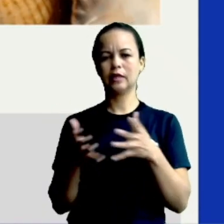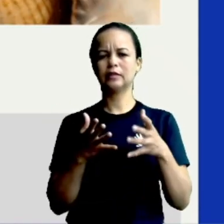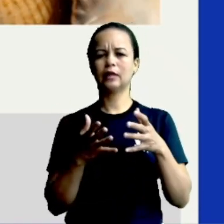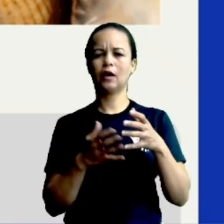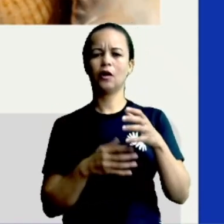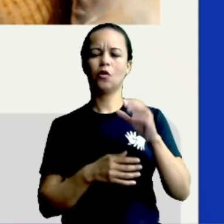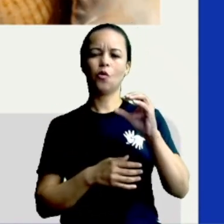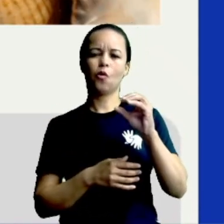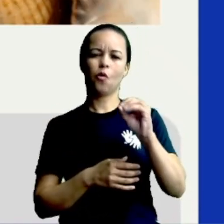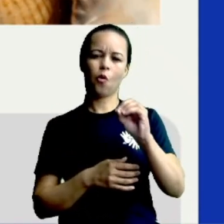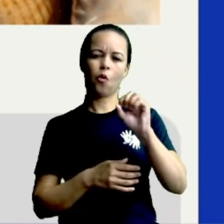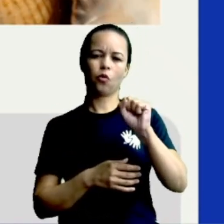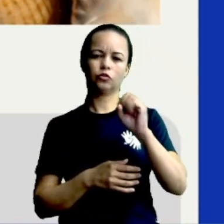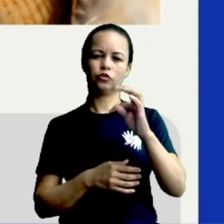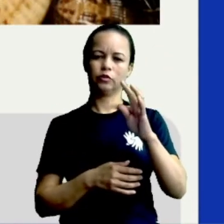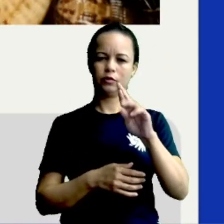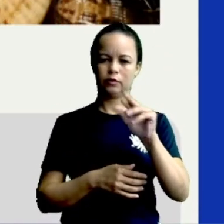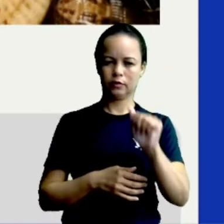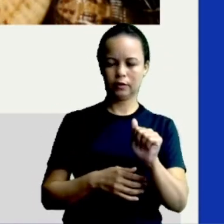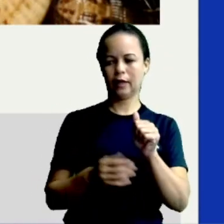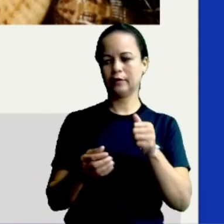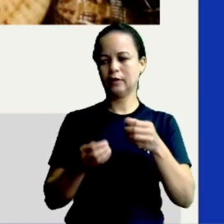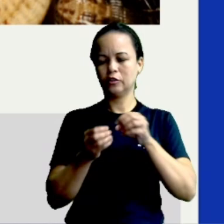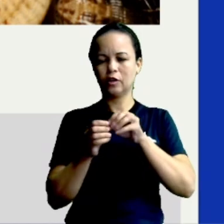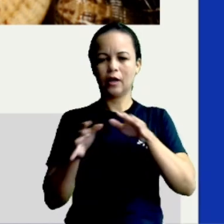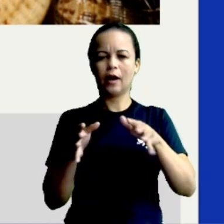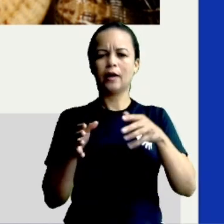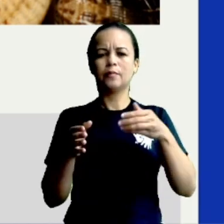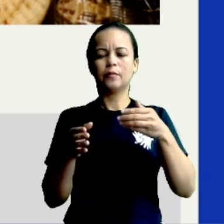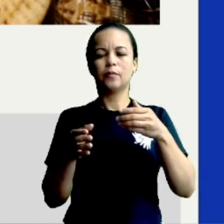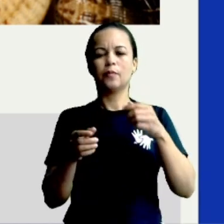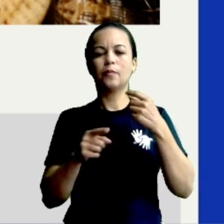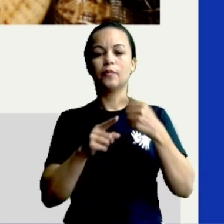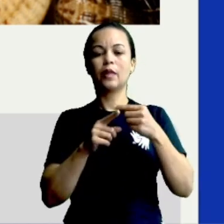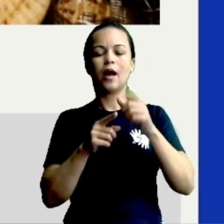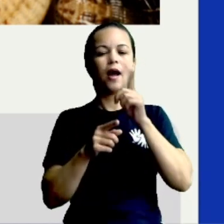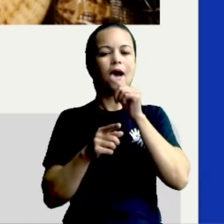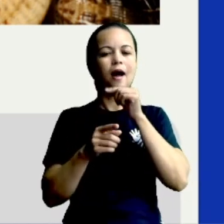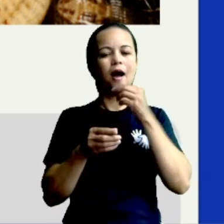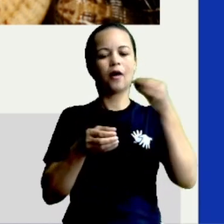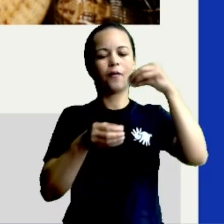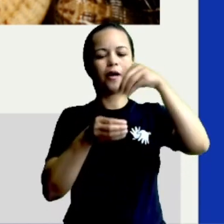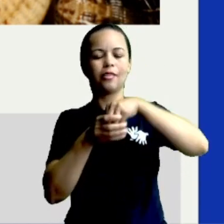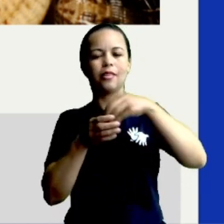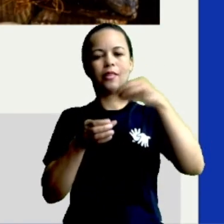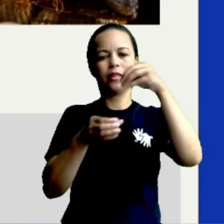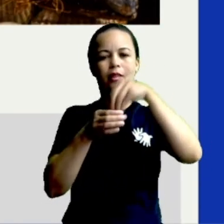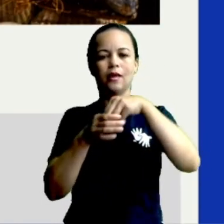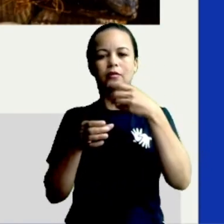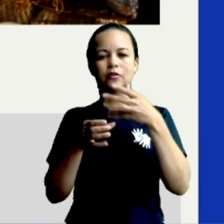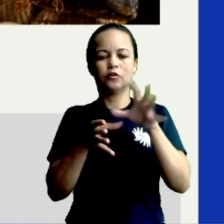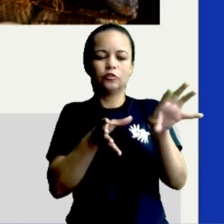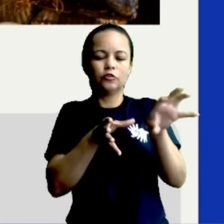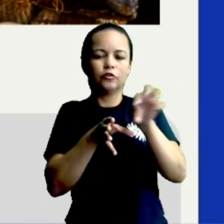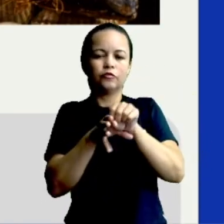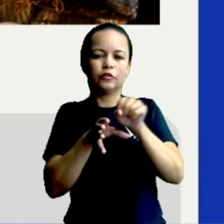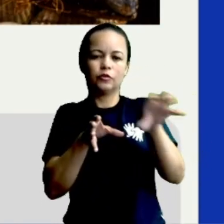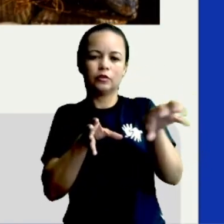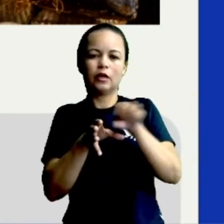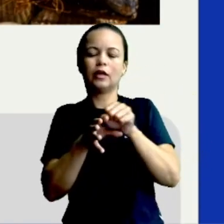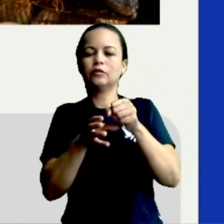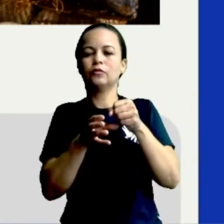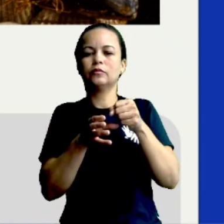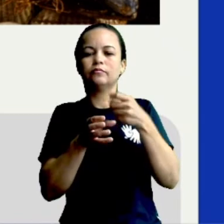ostra ficará ali, deixando que a água perpasse por dentro dela, filtrando essa água. Então ela acumula dentro dela